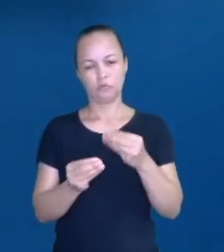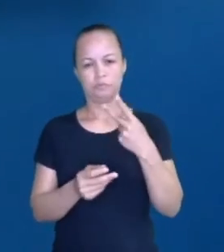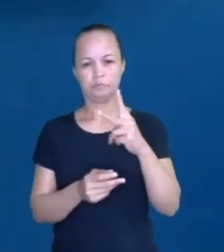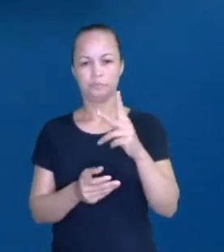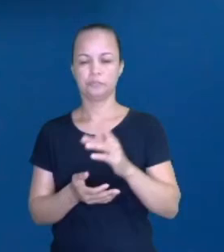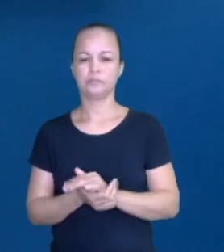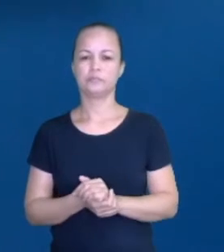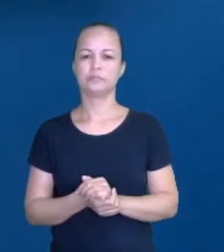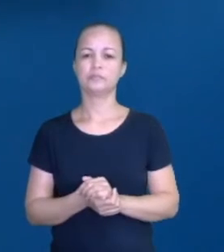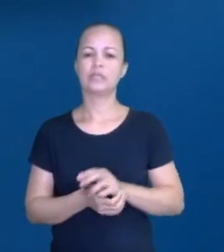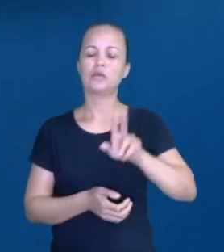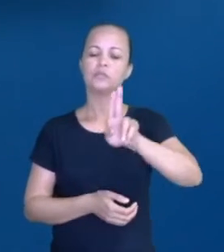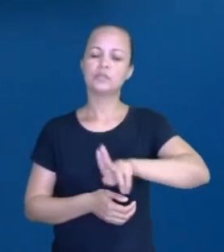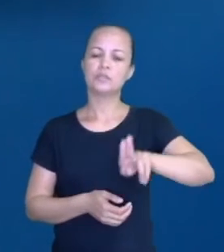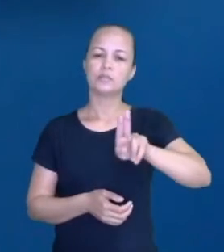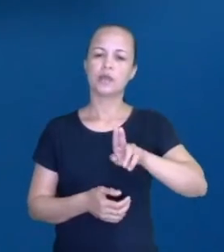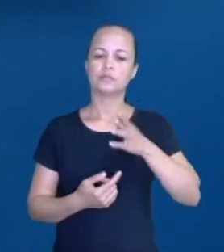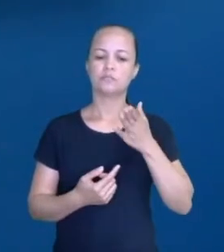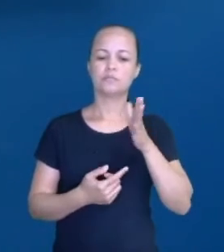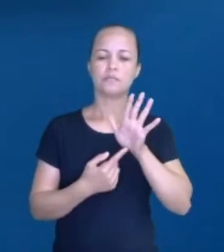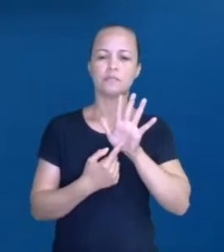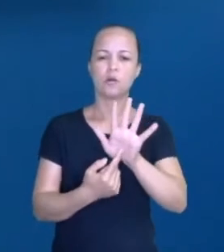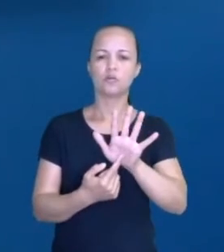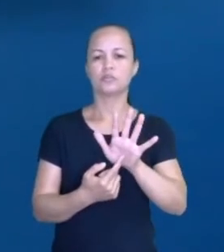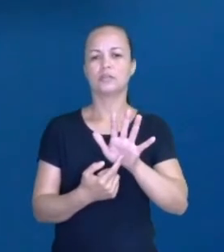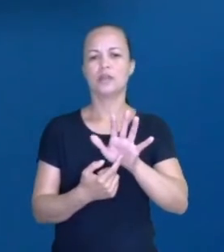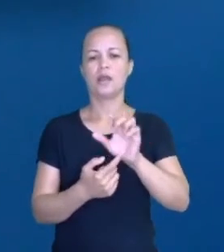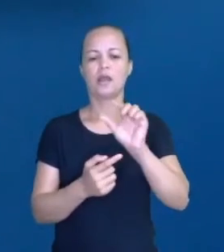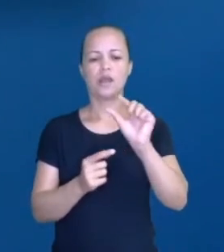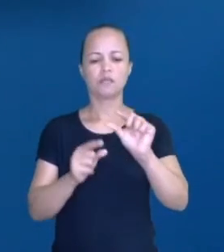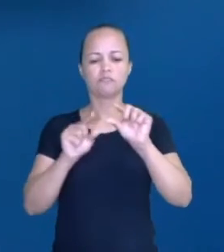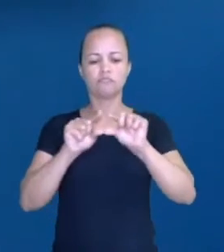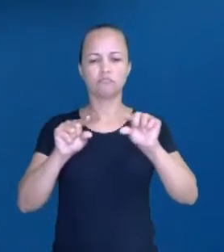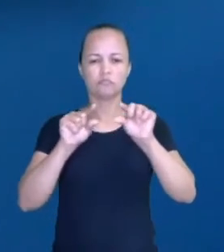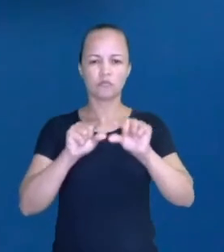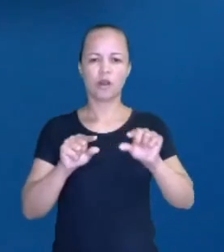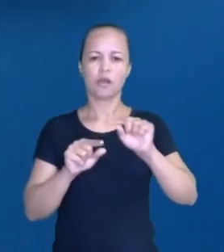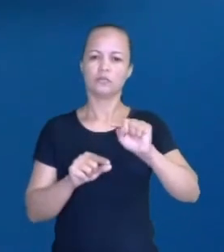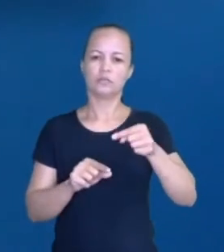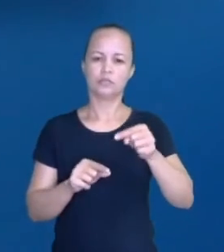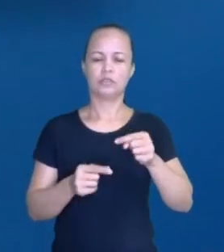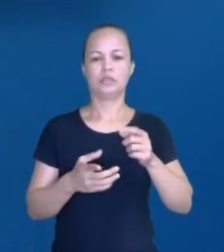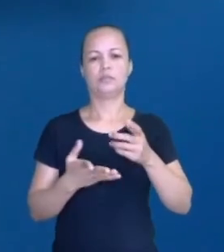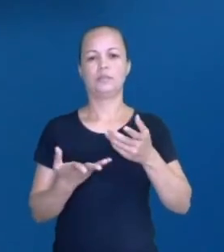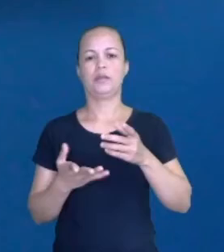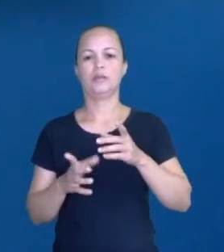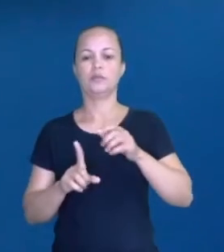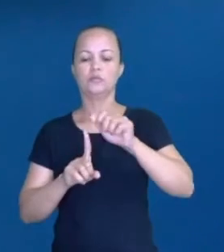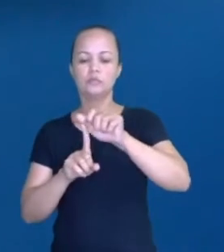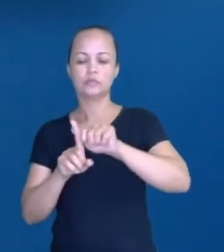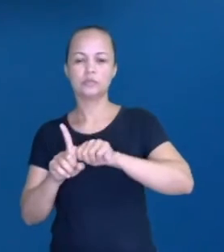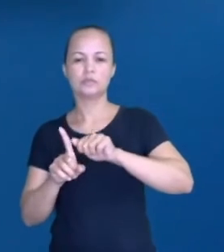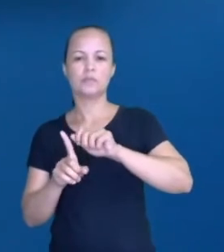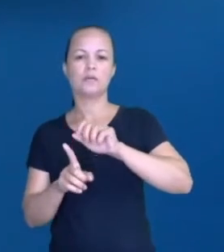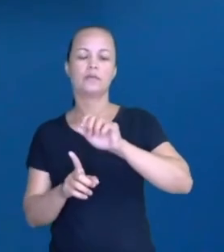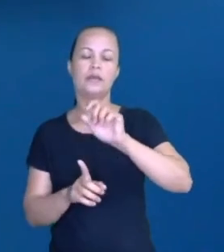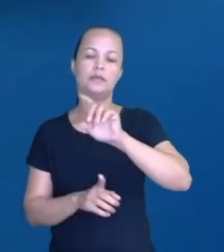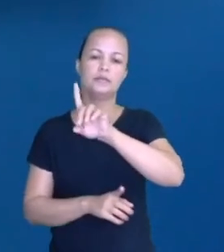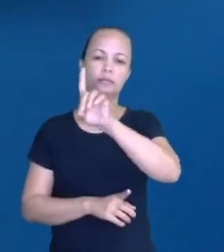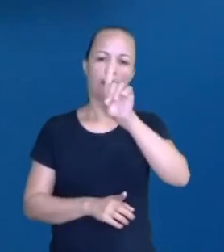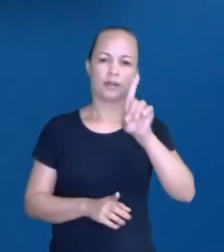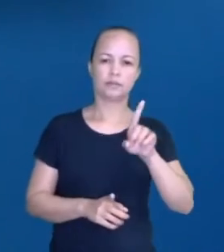para indicar pequenas pausas nas frases. Também usamos em datas, endereços e sequências.